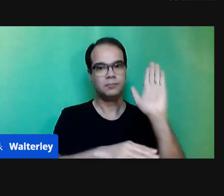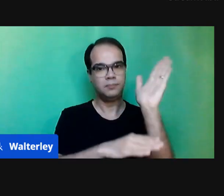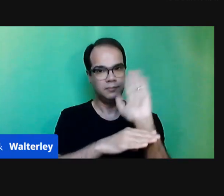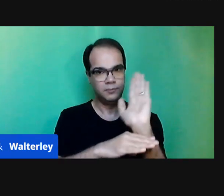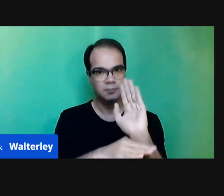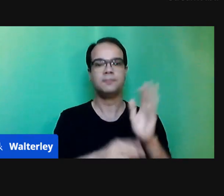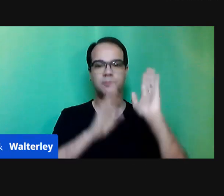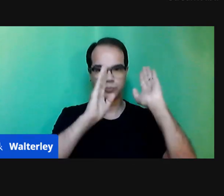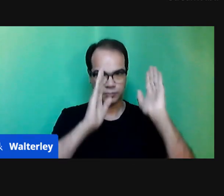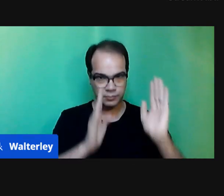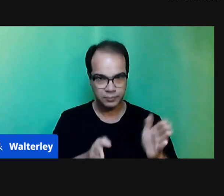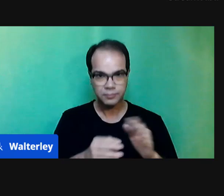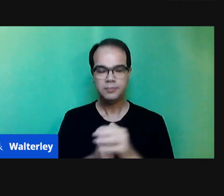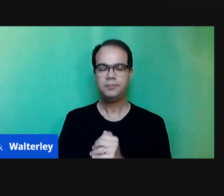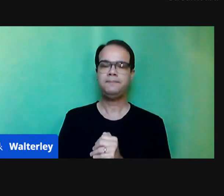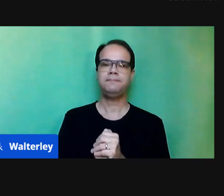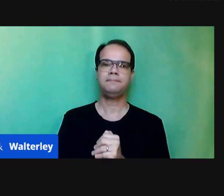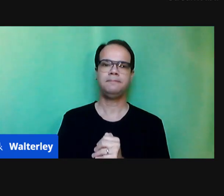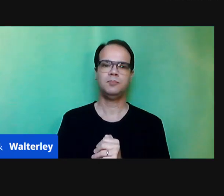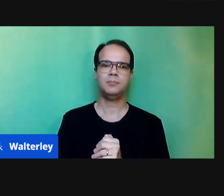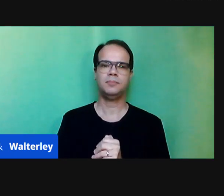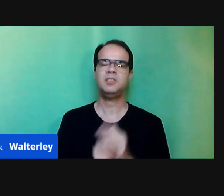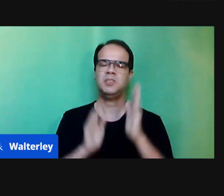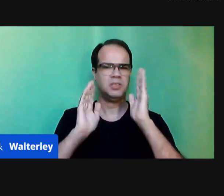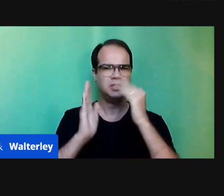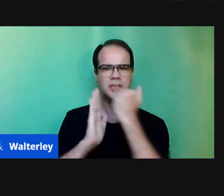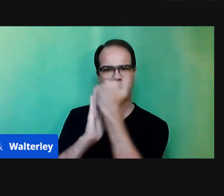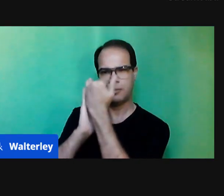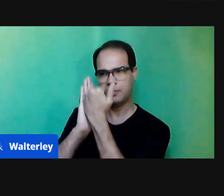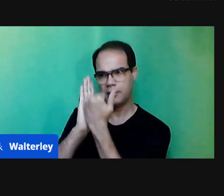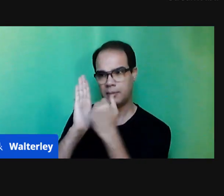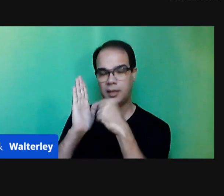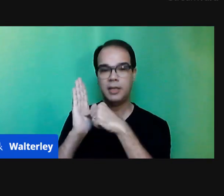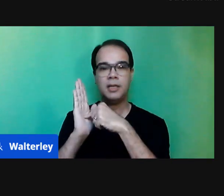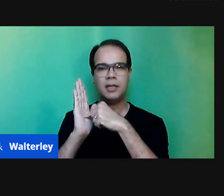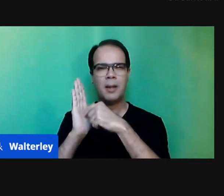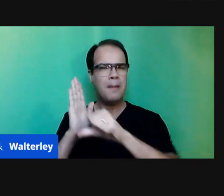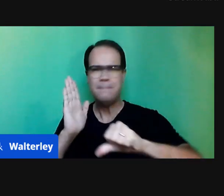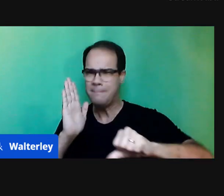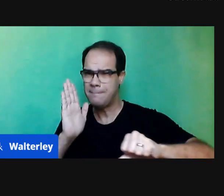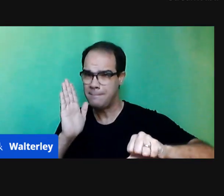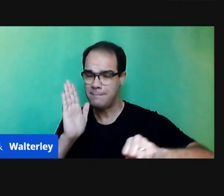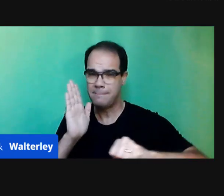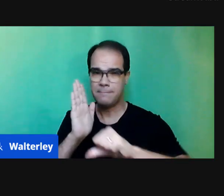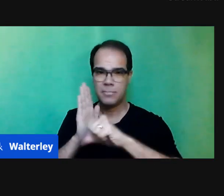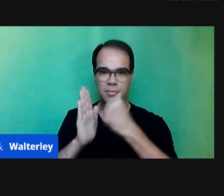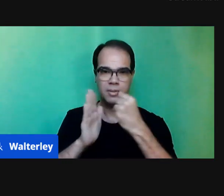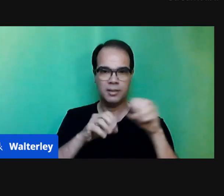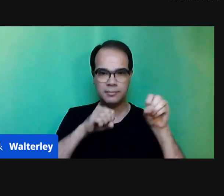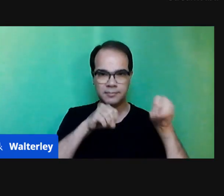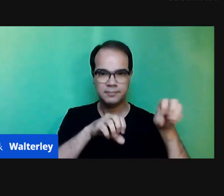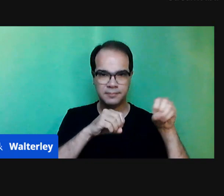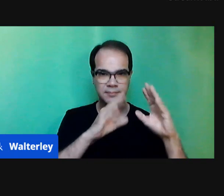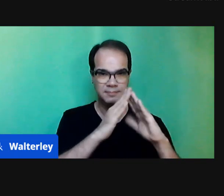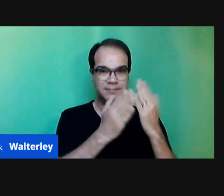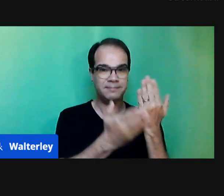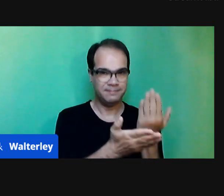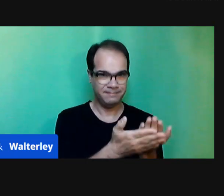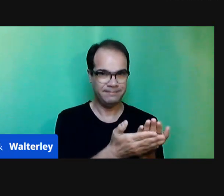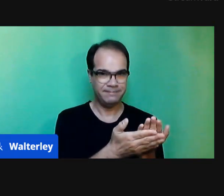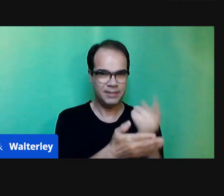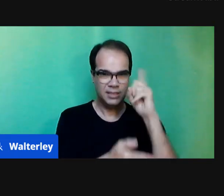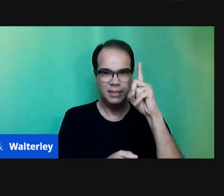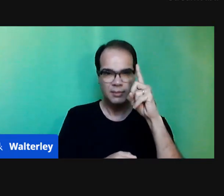eu dirigi e roteirizei os primeiros programas educativos que a gente teve, que era o Direção Legal, que foi um